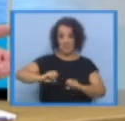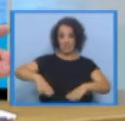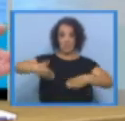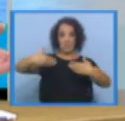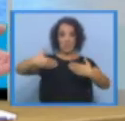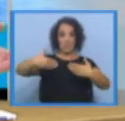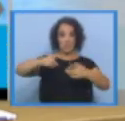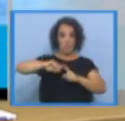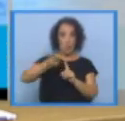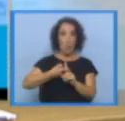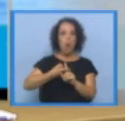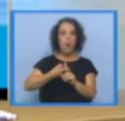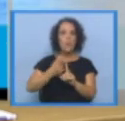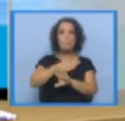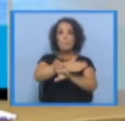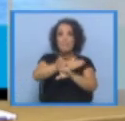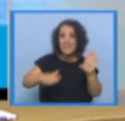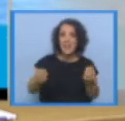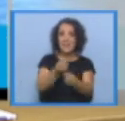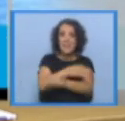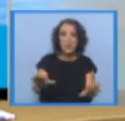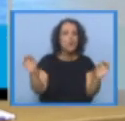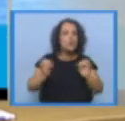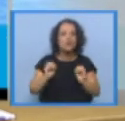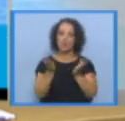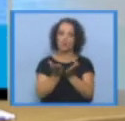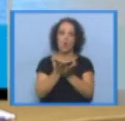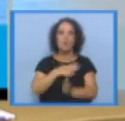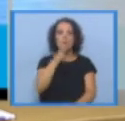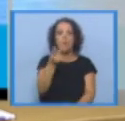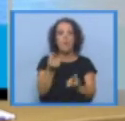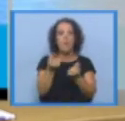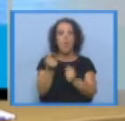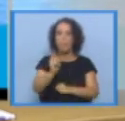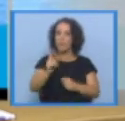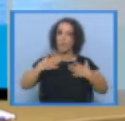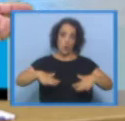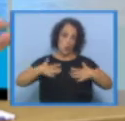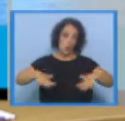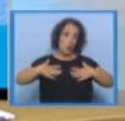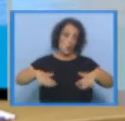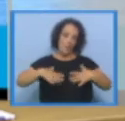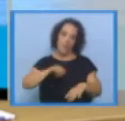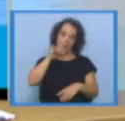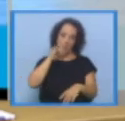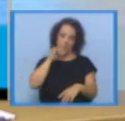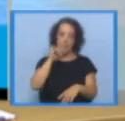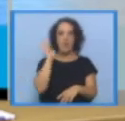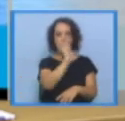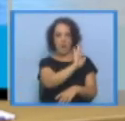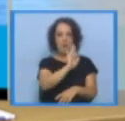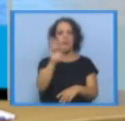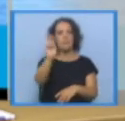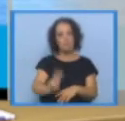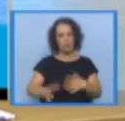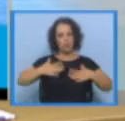início do ano escolar. Metade dos meninos. Significa que não tinham dinheiro para os uniformes, que são generalizados na